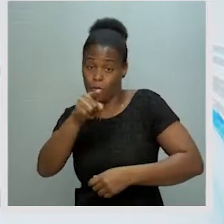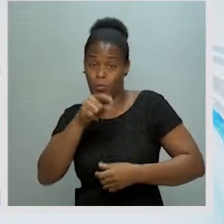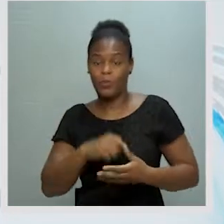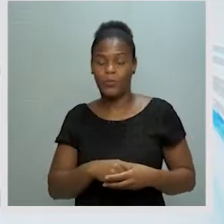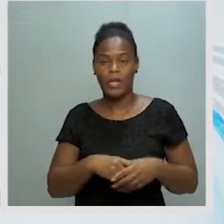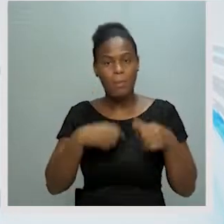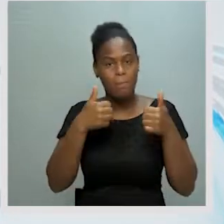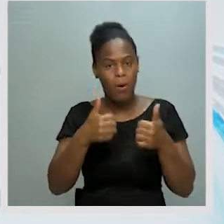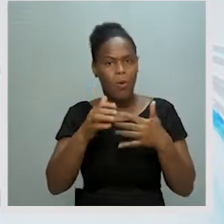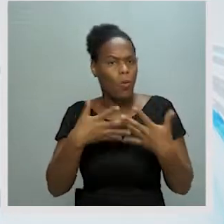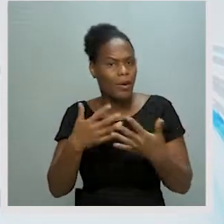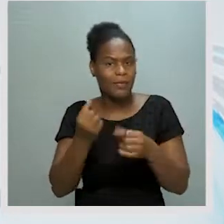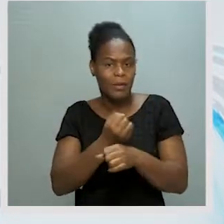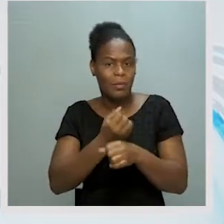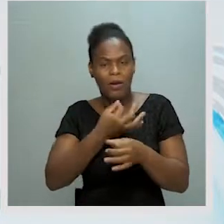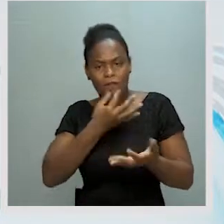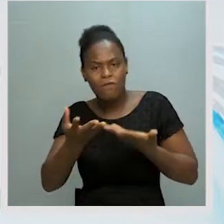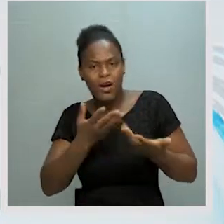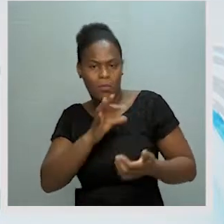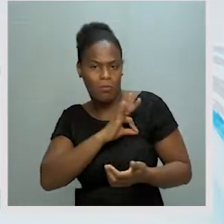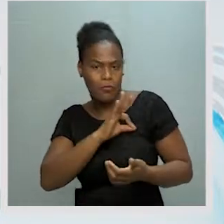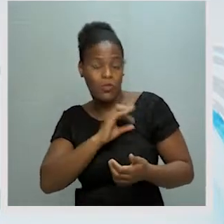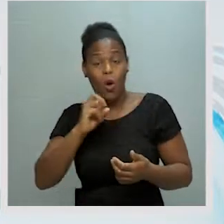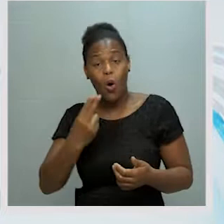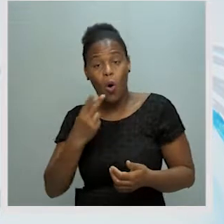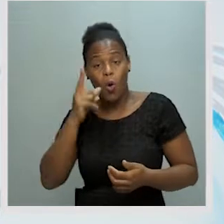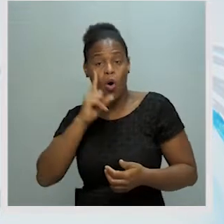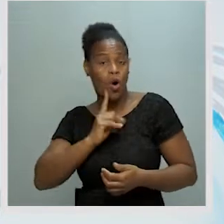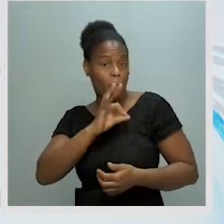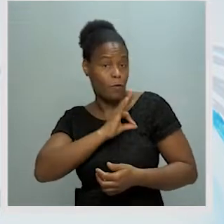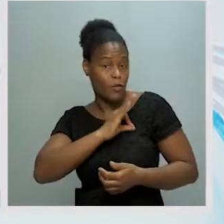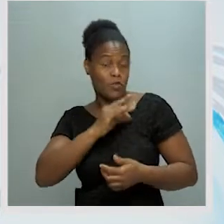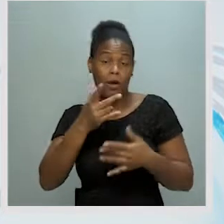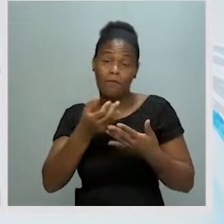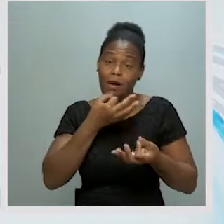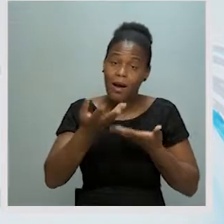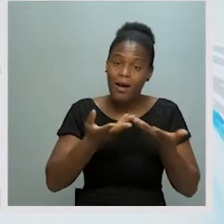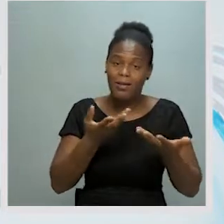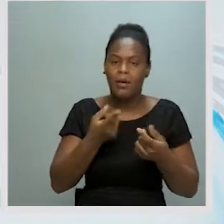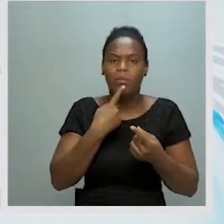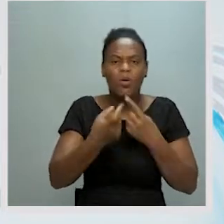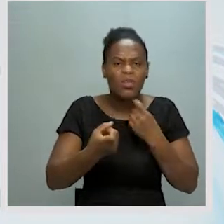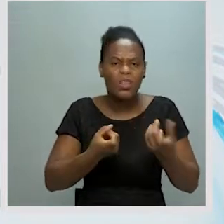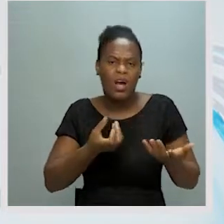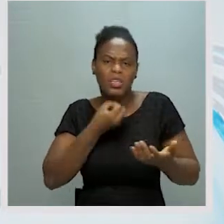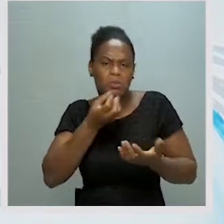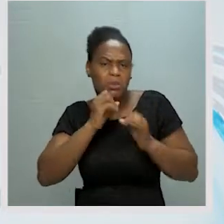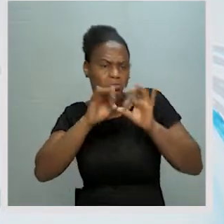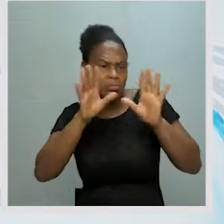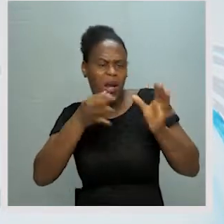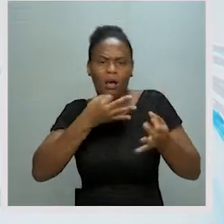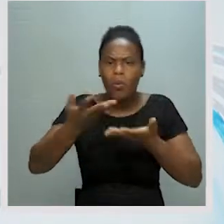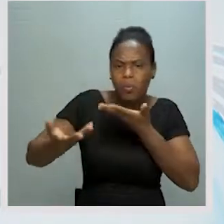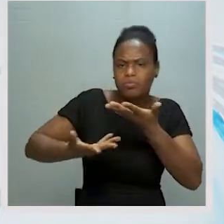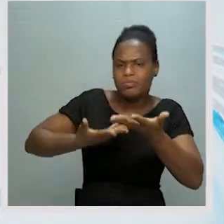fazemos qualquer trabalho, discutir um pouco com o nosso professor ou com a nossa professora, perguntar, esclarecer,